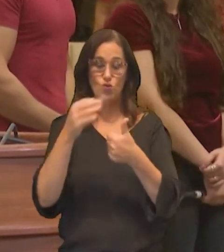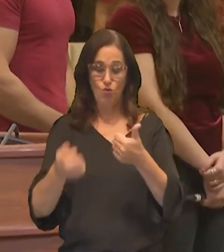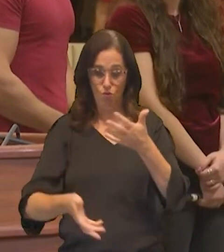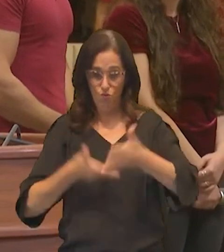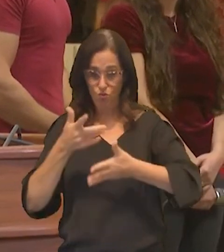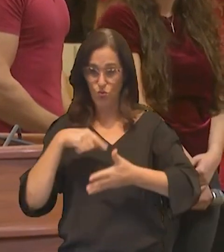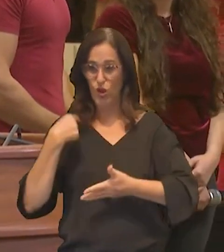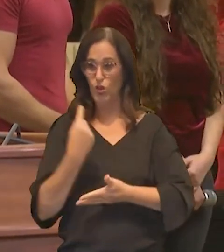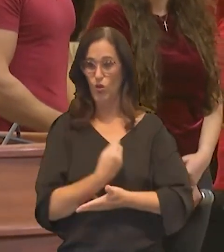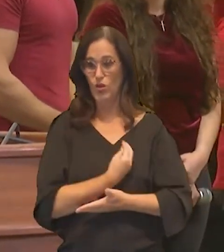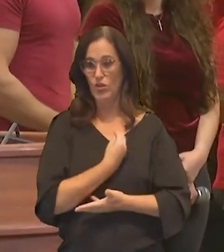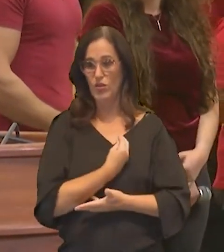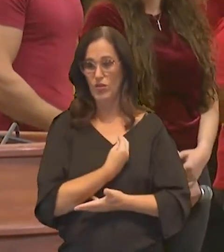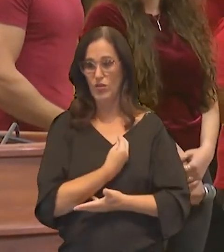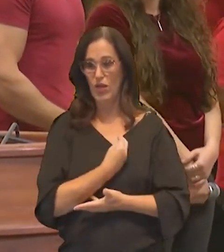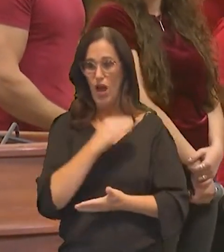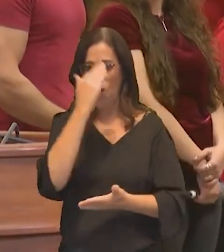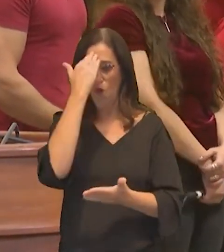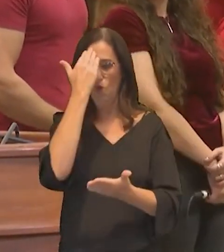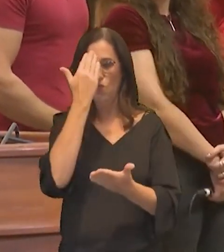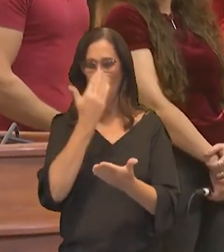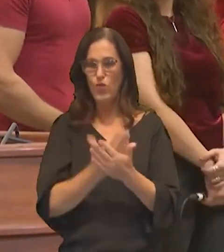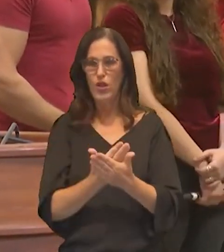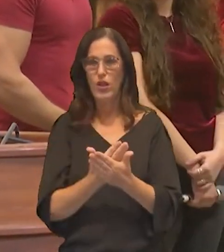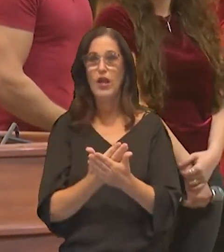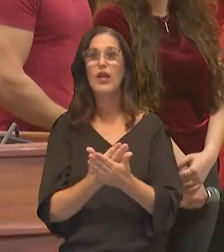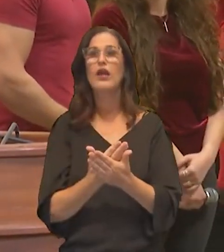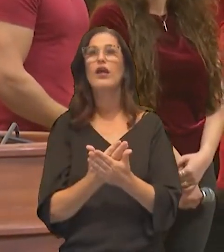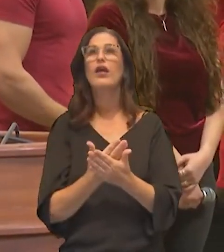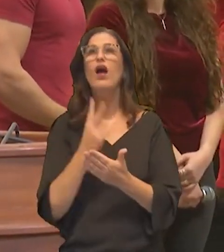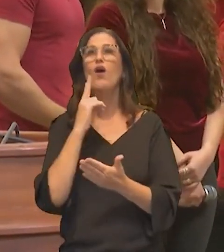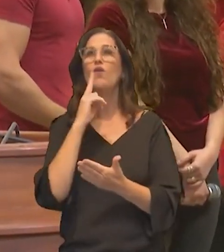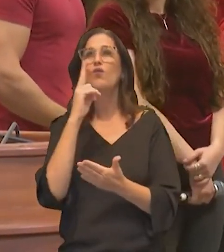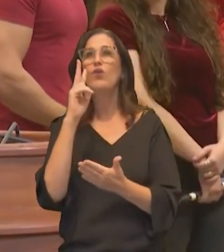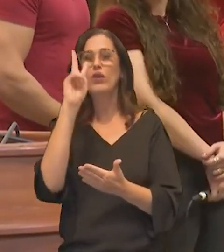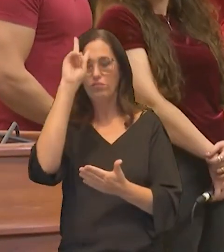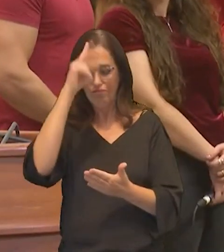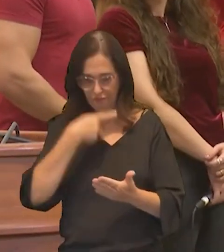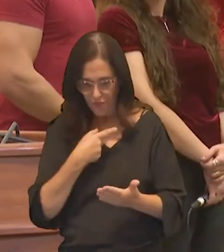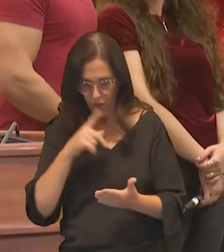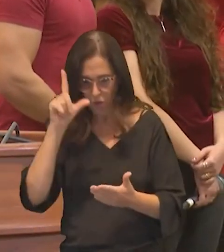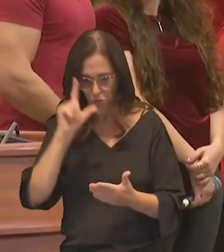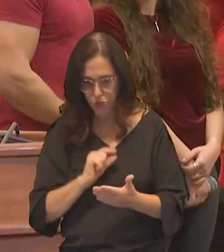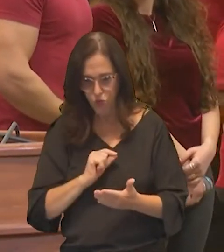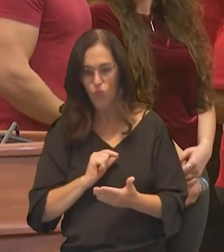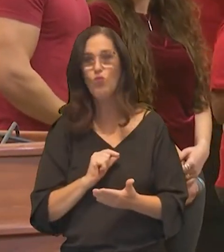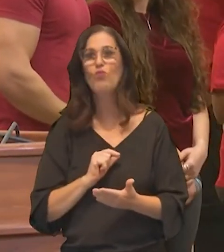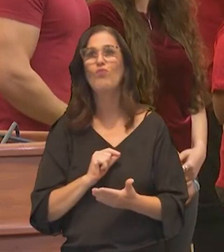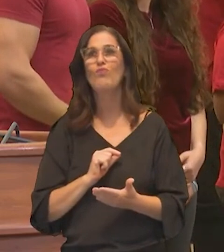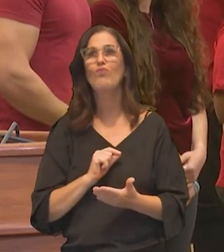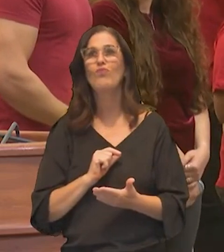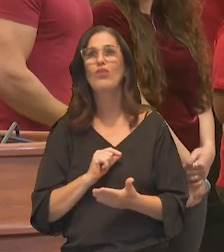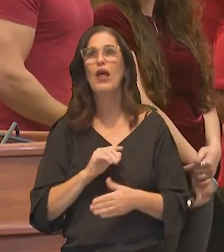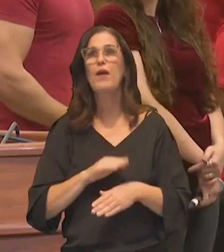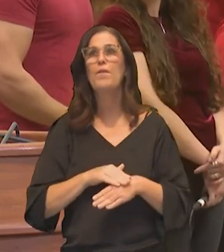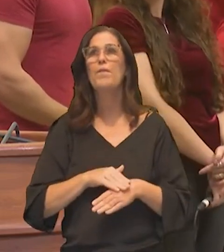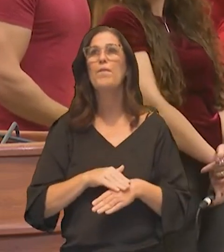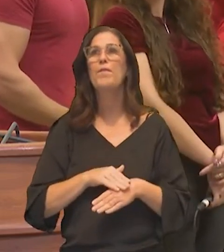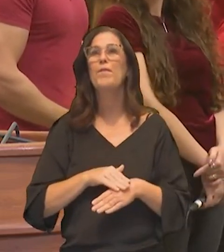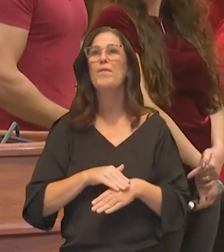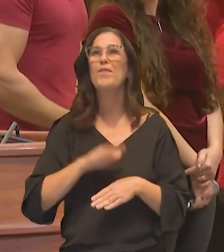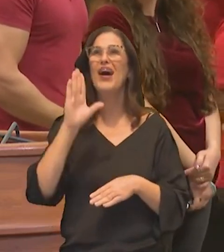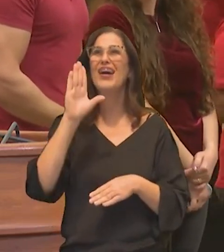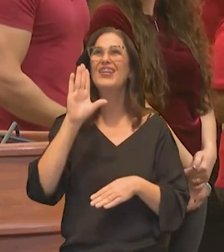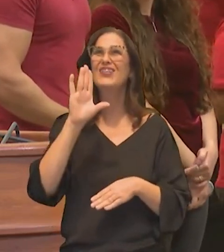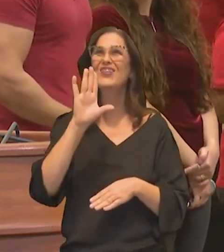nós a certeza que devemos olhar menos para nós mesmos e mais para